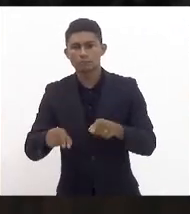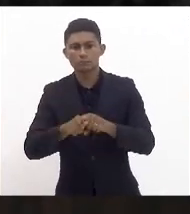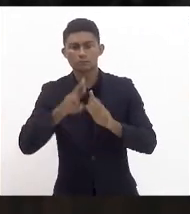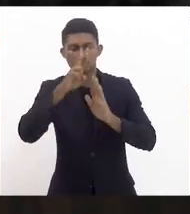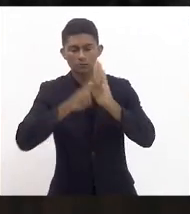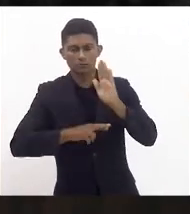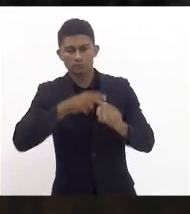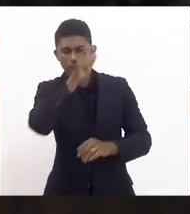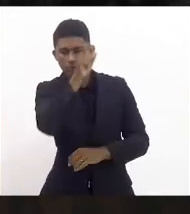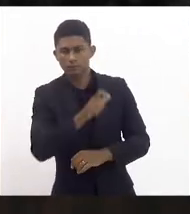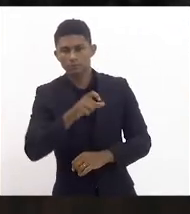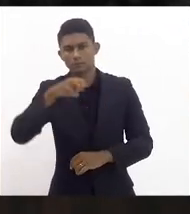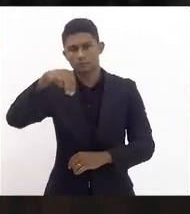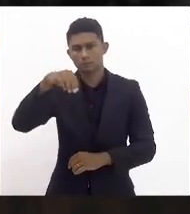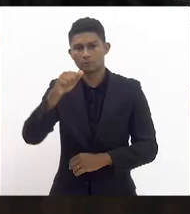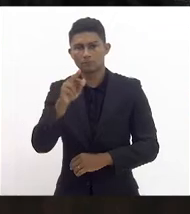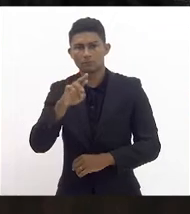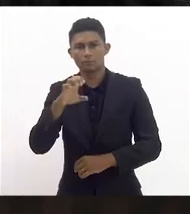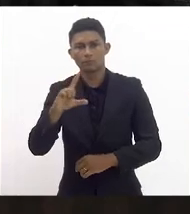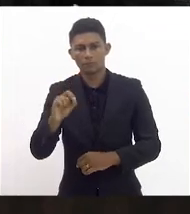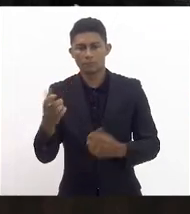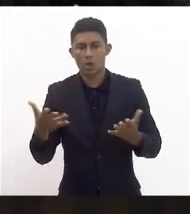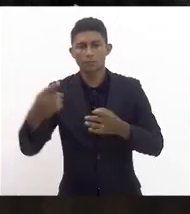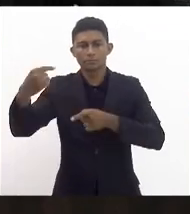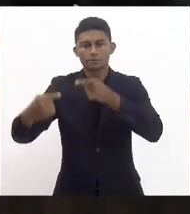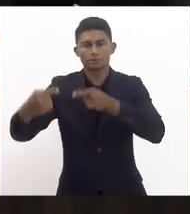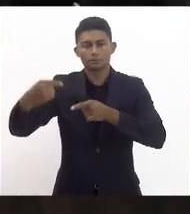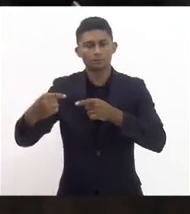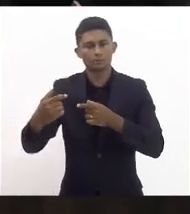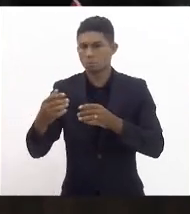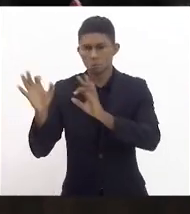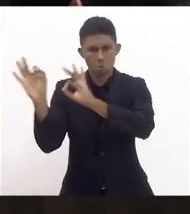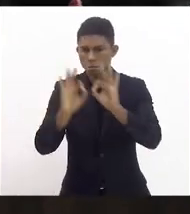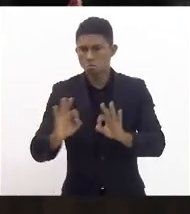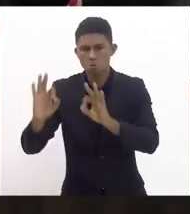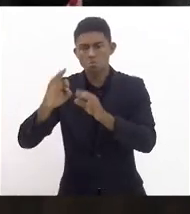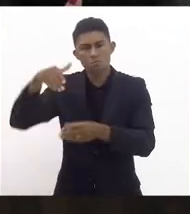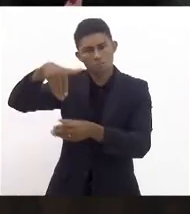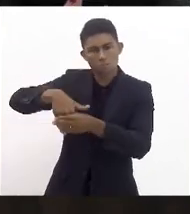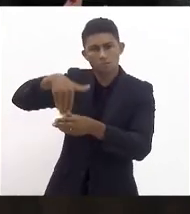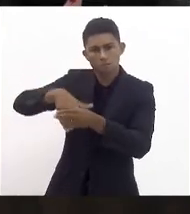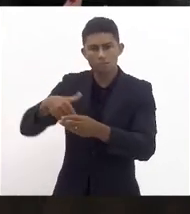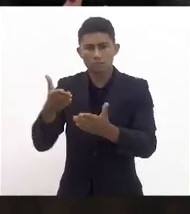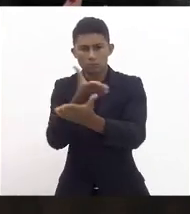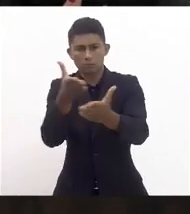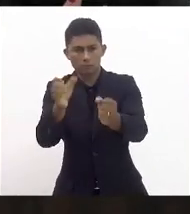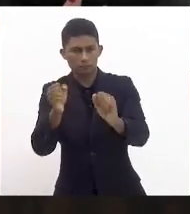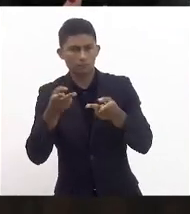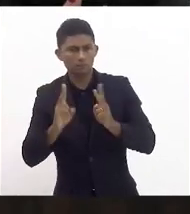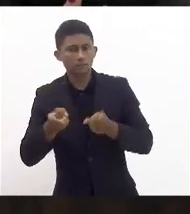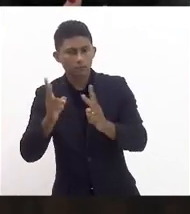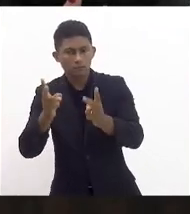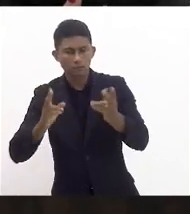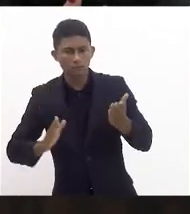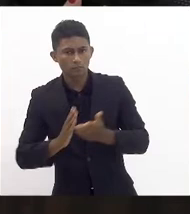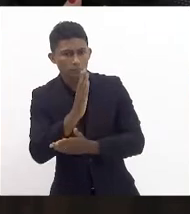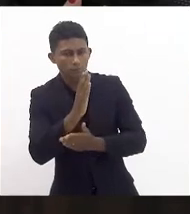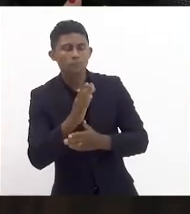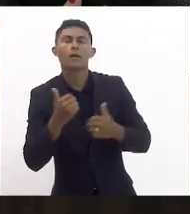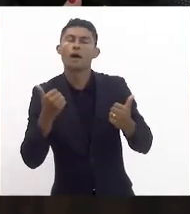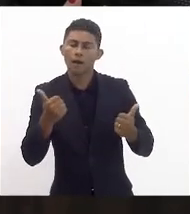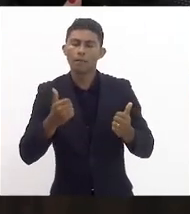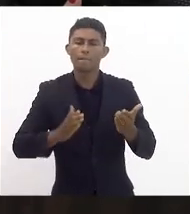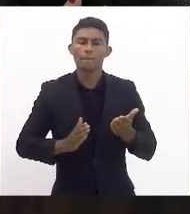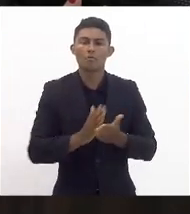deputado Marcelo Canella. Em discussão, não havendo que queira discutir, encerrada a discussão, em votação, se os que aprovam, eles como estão aprovados, vai